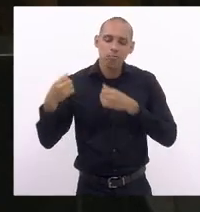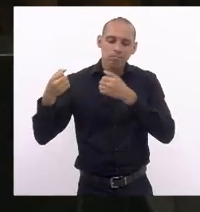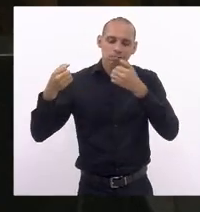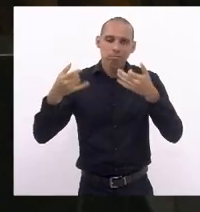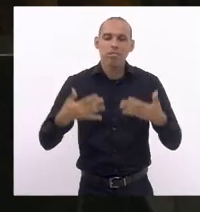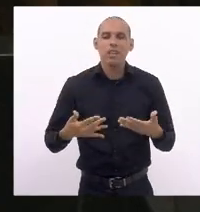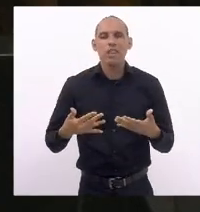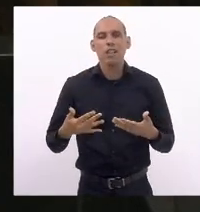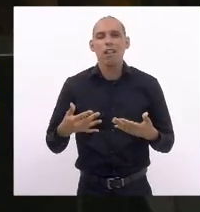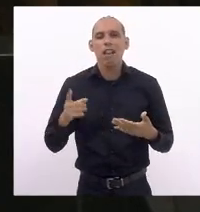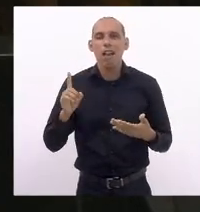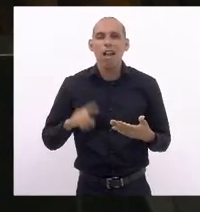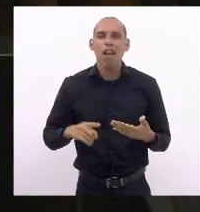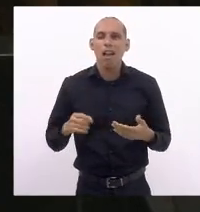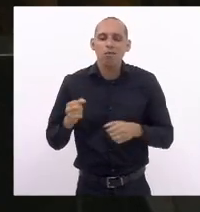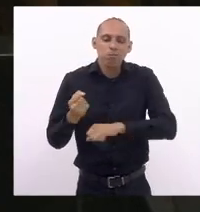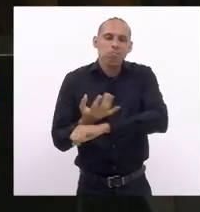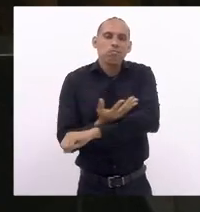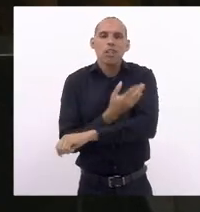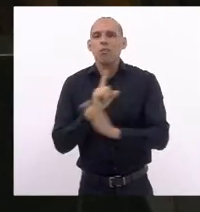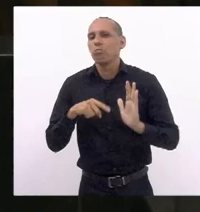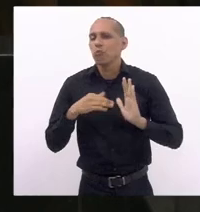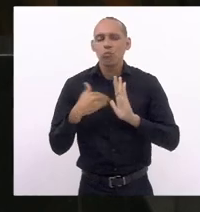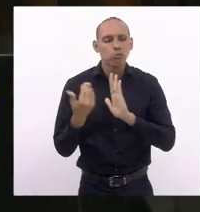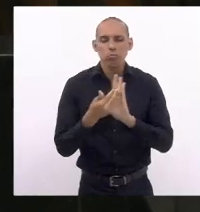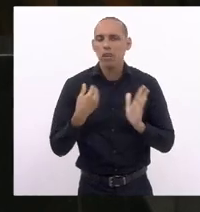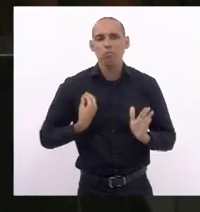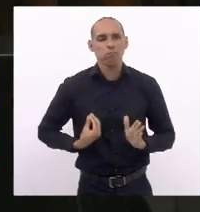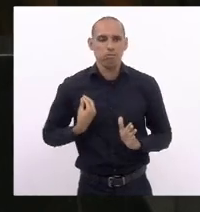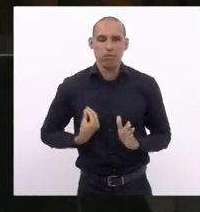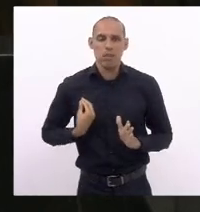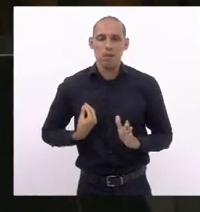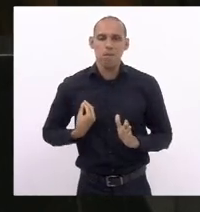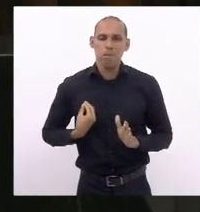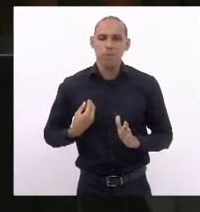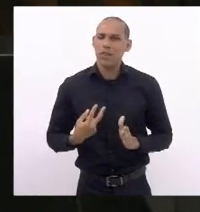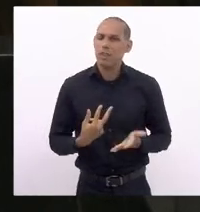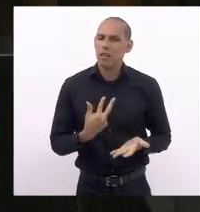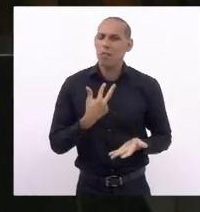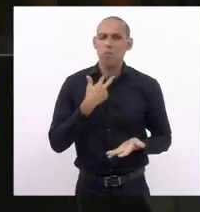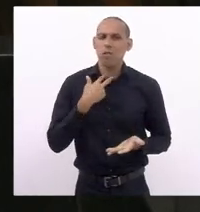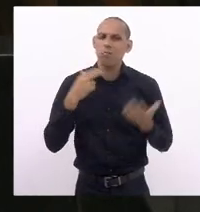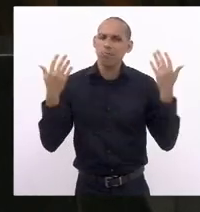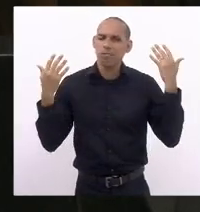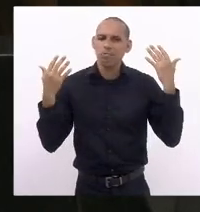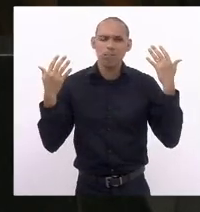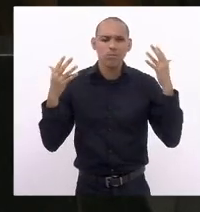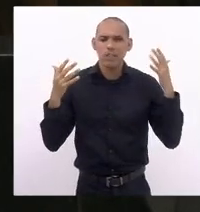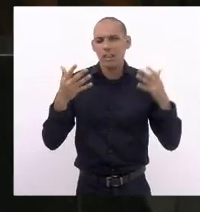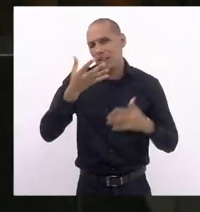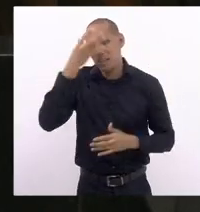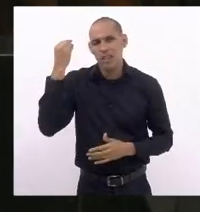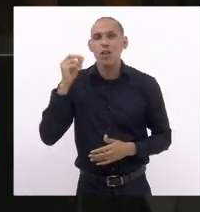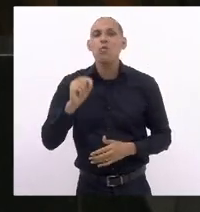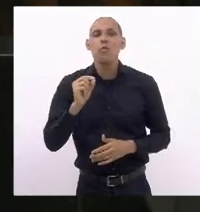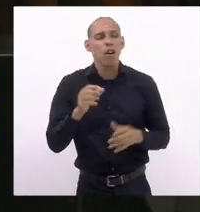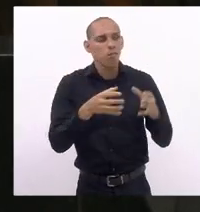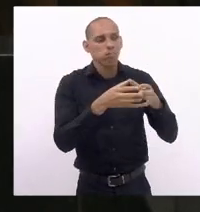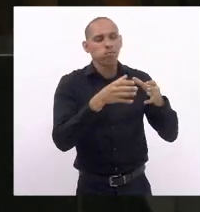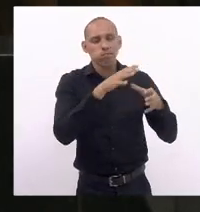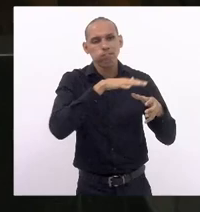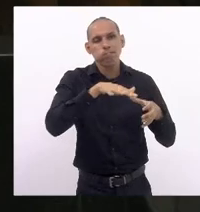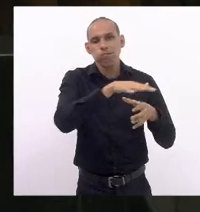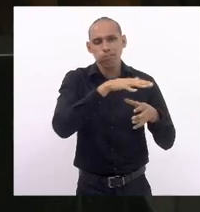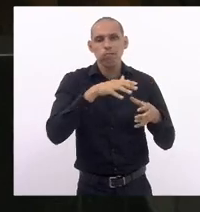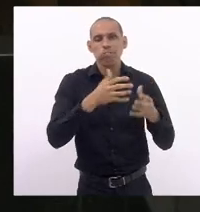é um relato emocionado por tudo que vivenciei e não poderia deixar de dar uma saudação especial ao povo petropolitano e